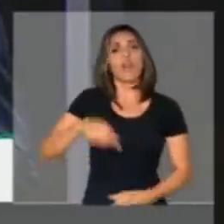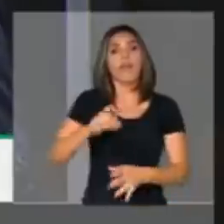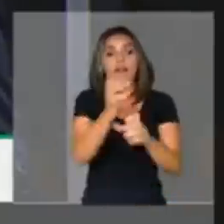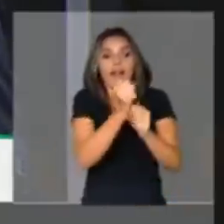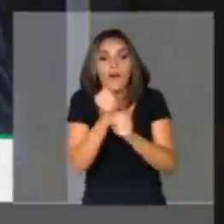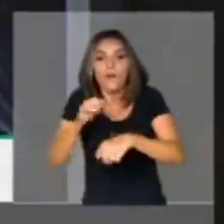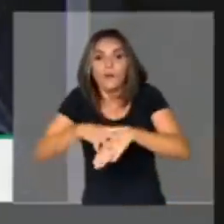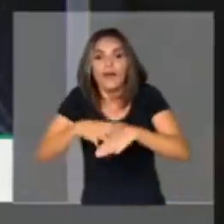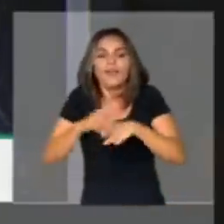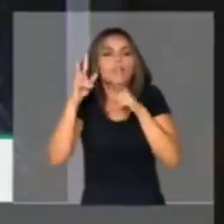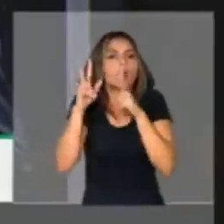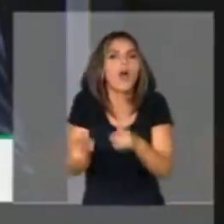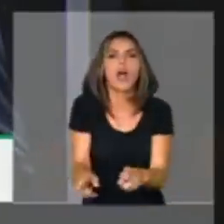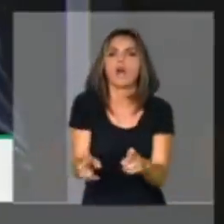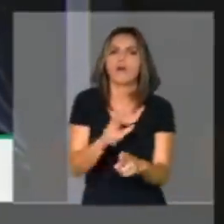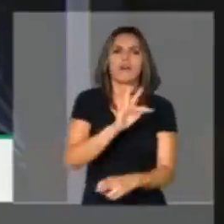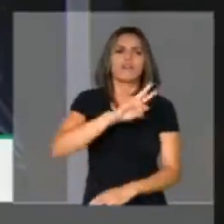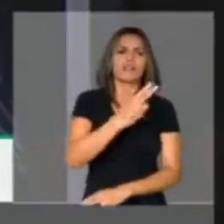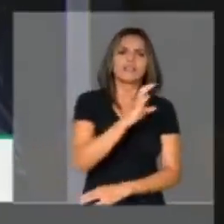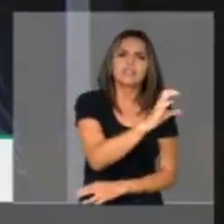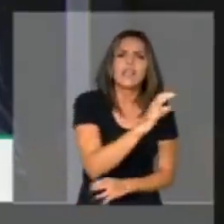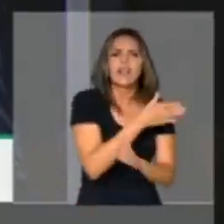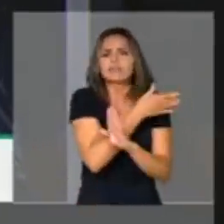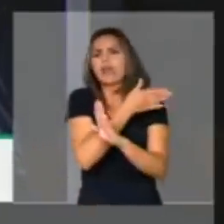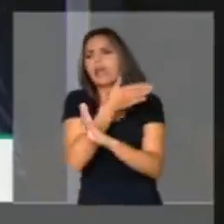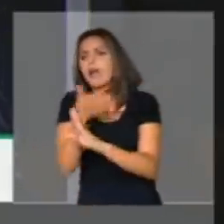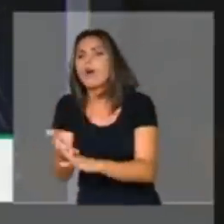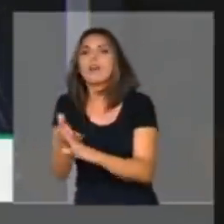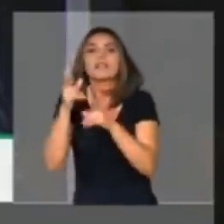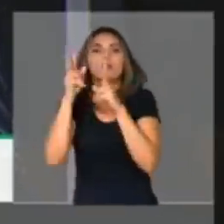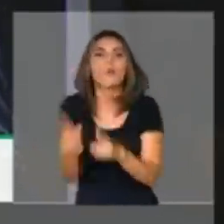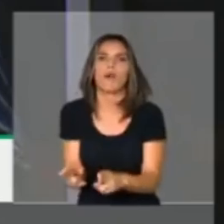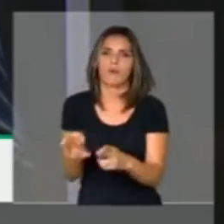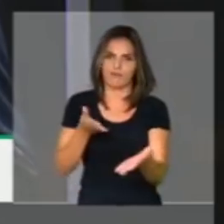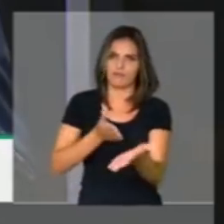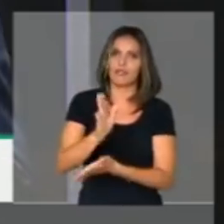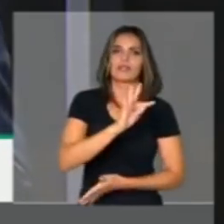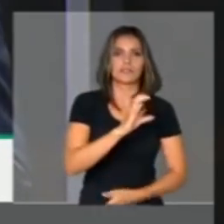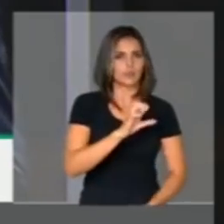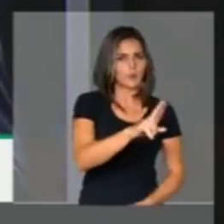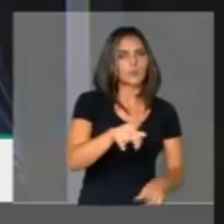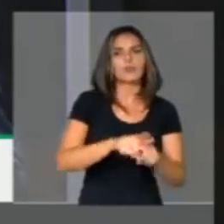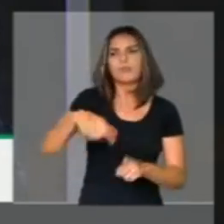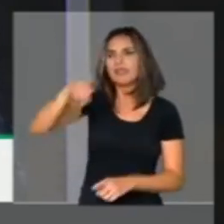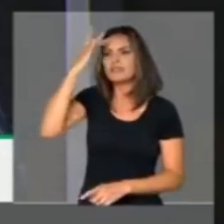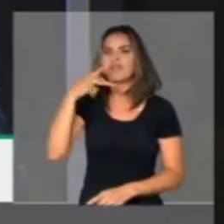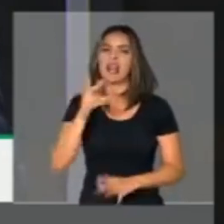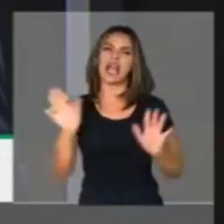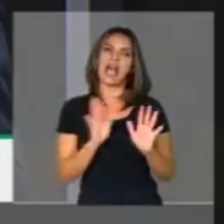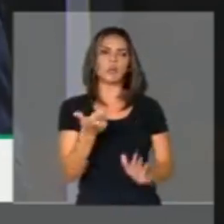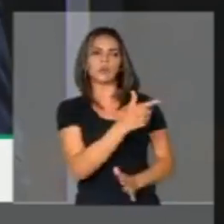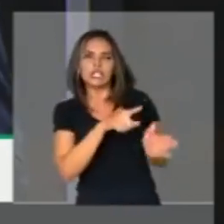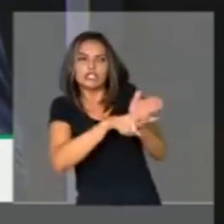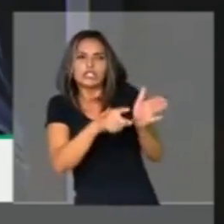calcular o déficit, desde Fernando Henrique é o mesmo, aprovado por essa casa e referendado pelo TCU, para os teóricos da conspiração que falam que não existe